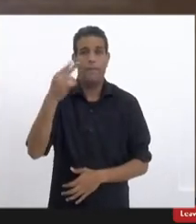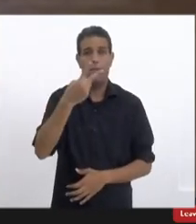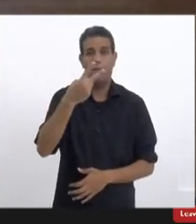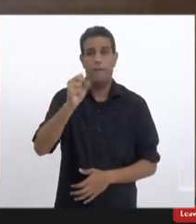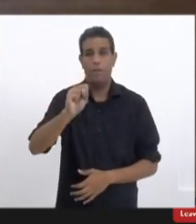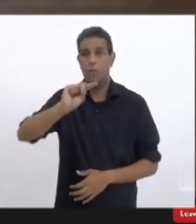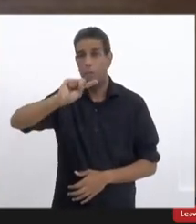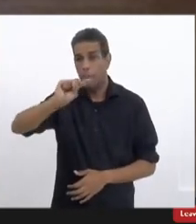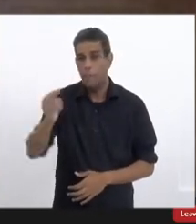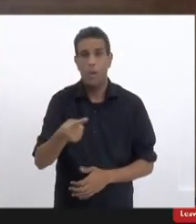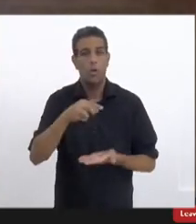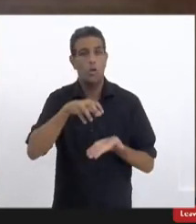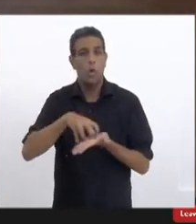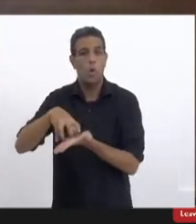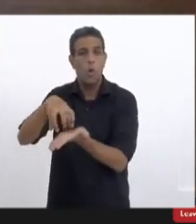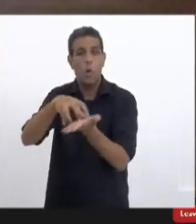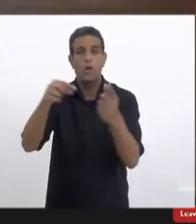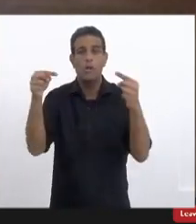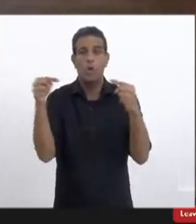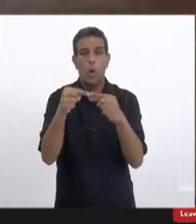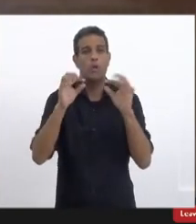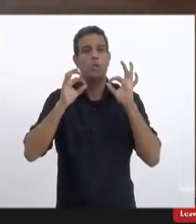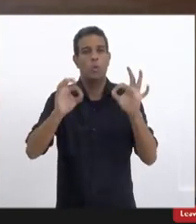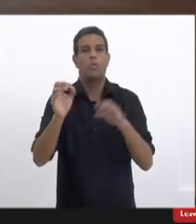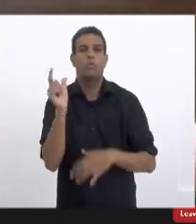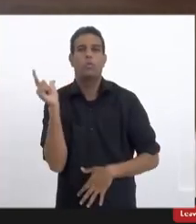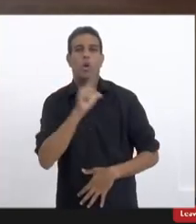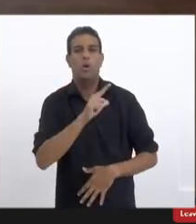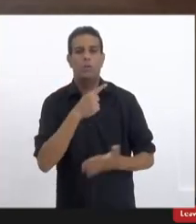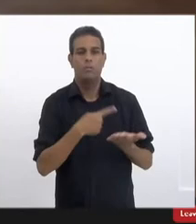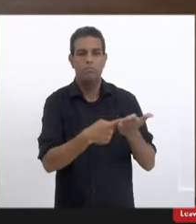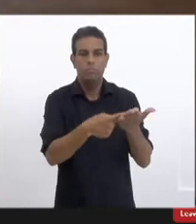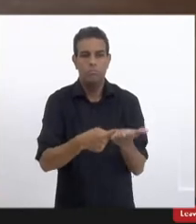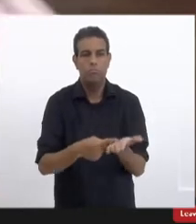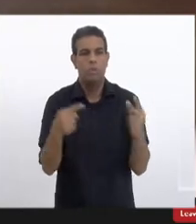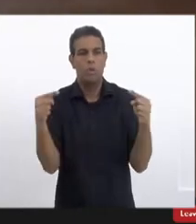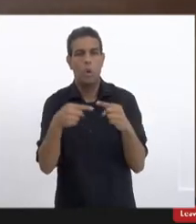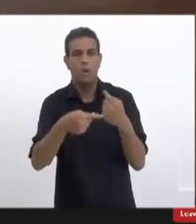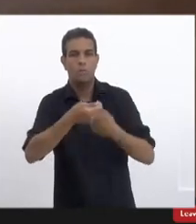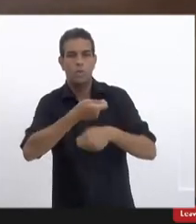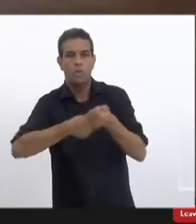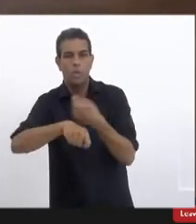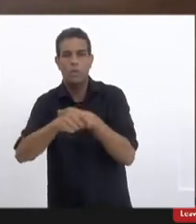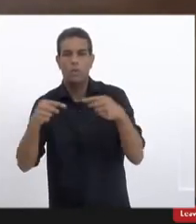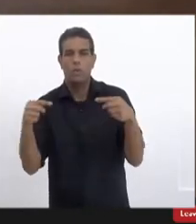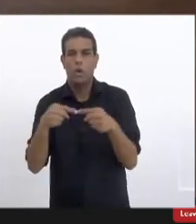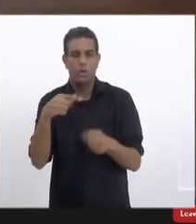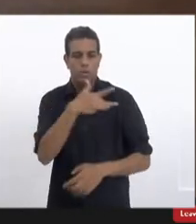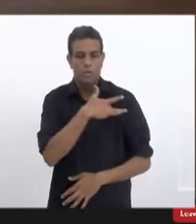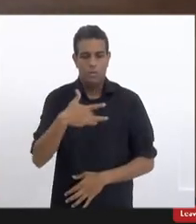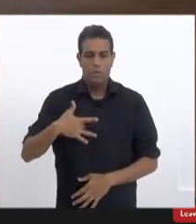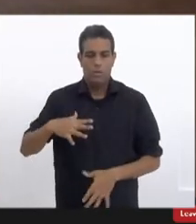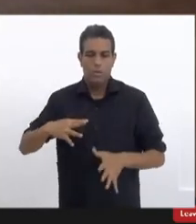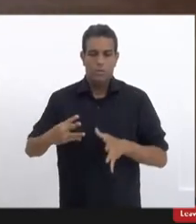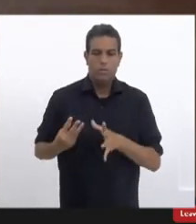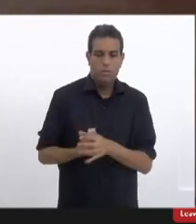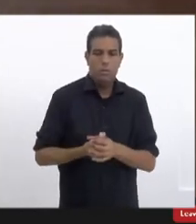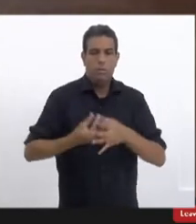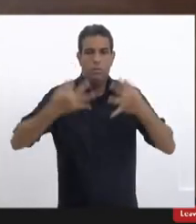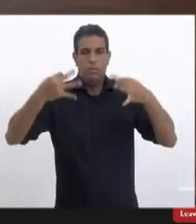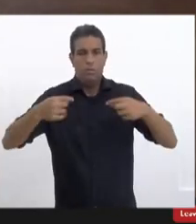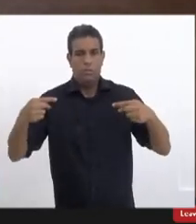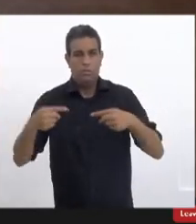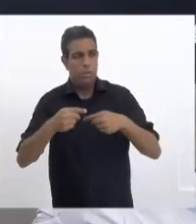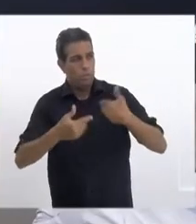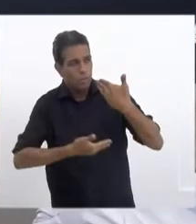28 unidades de acolhimento, que são unidades, por exemplo, que estão previstas na RAP, que são equipamentos de saúde, né, que são